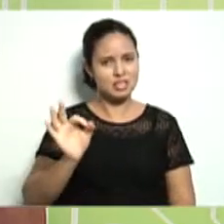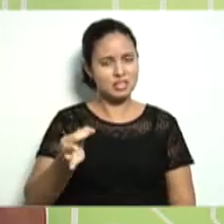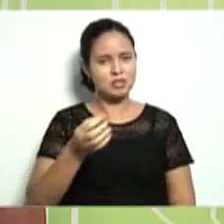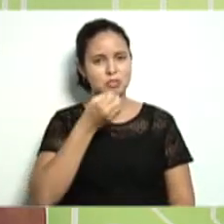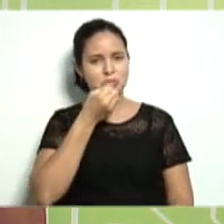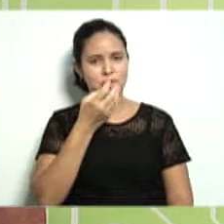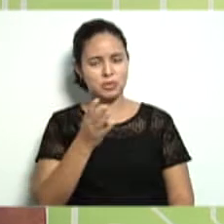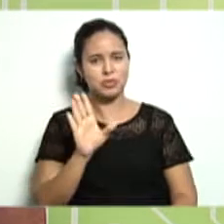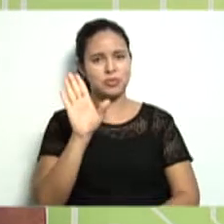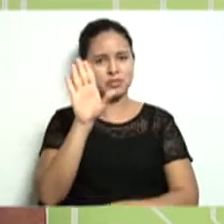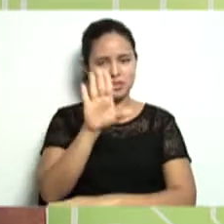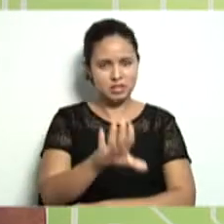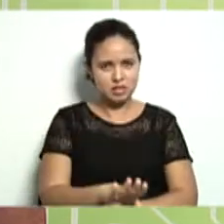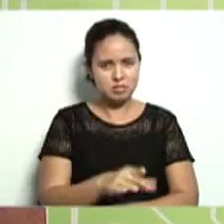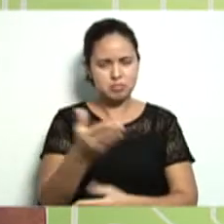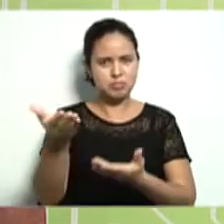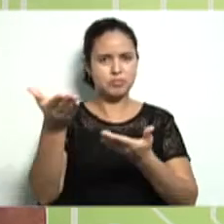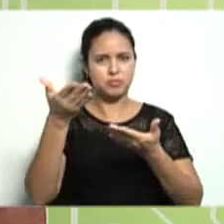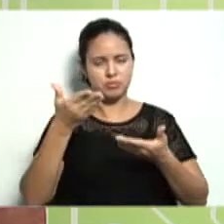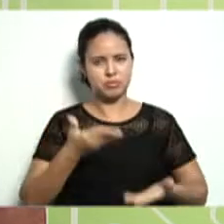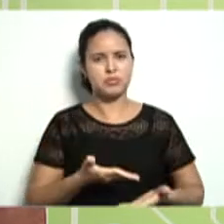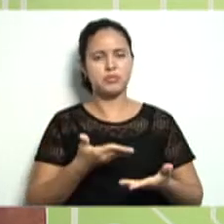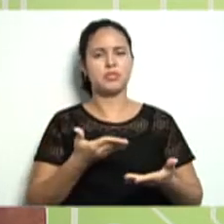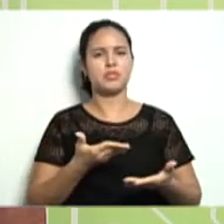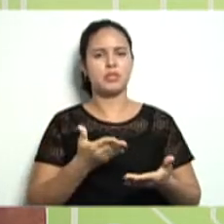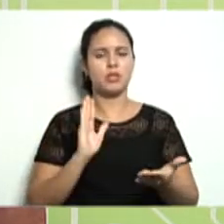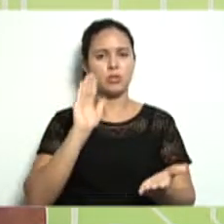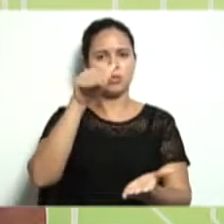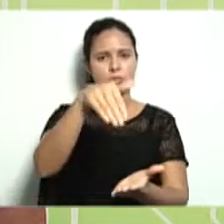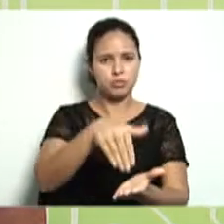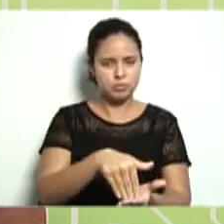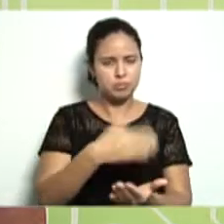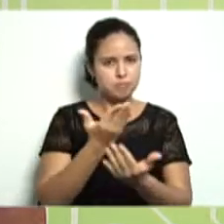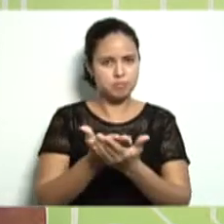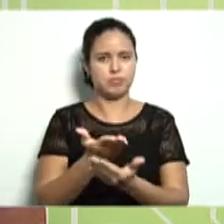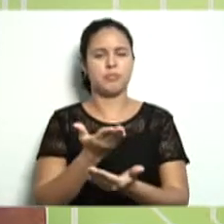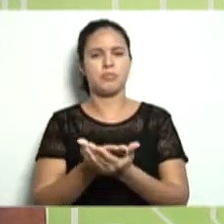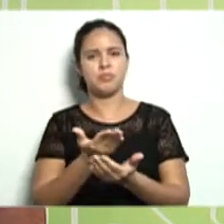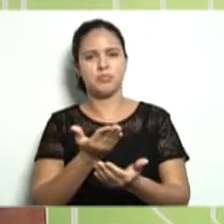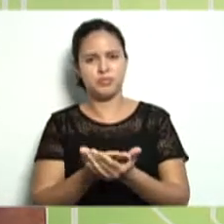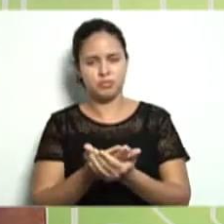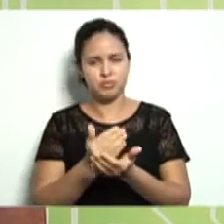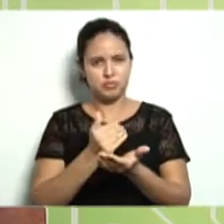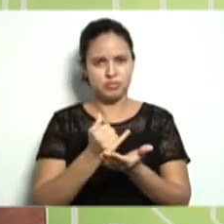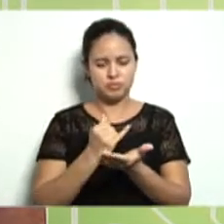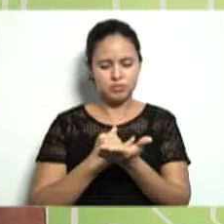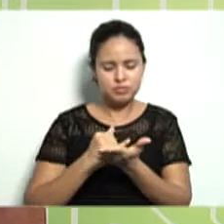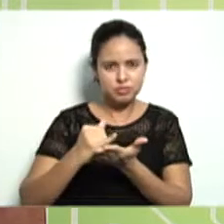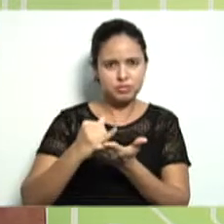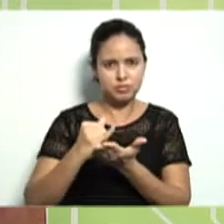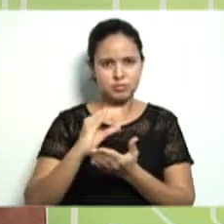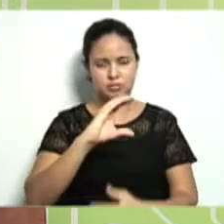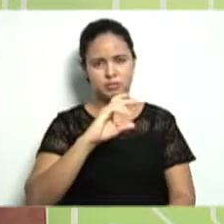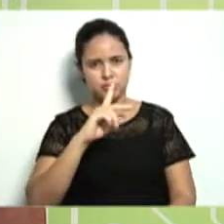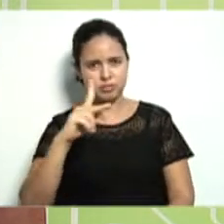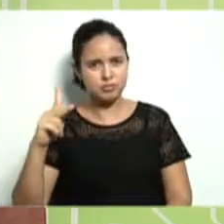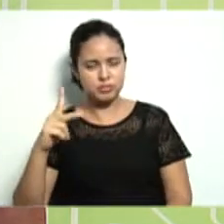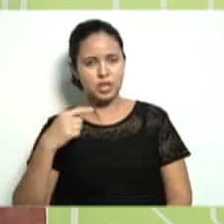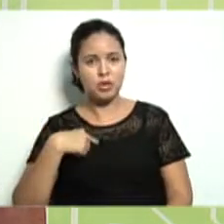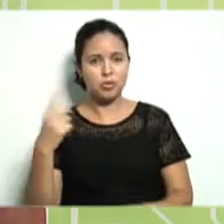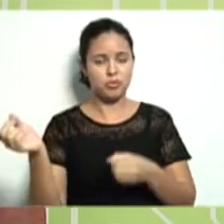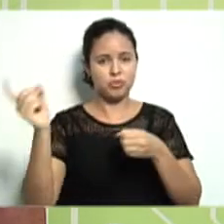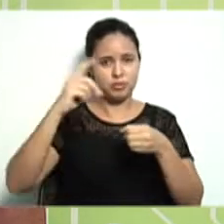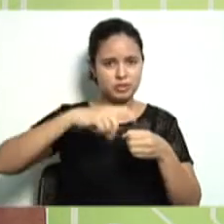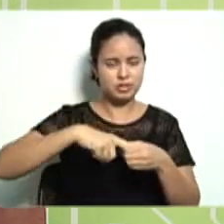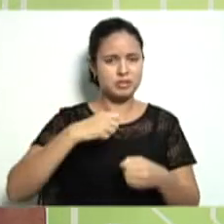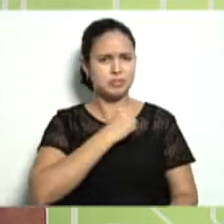Boa tarde. Sejam muito bem-vindos à nossa última aula de introdução ao cooperativismo. Estou de volta aqui,